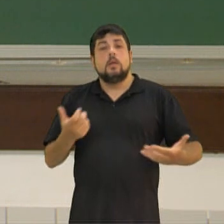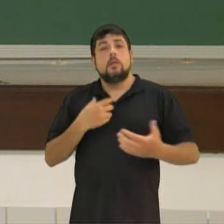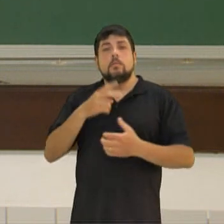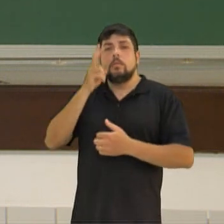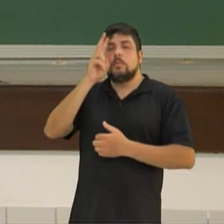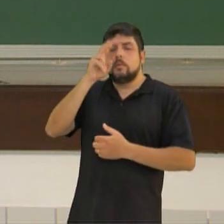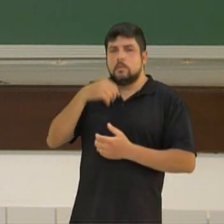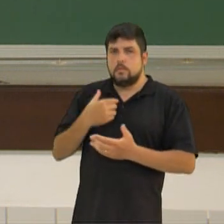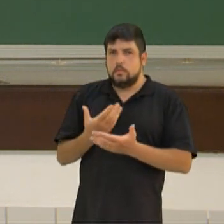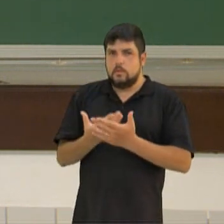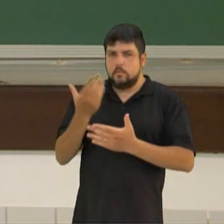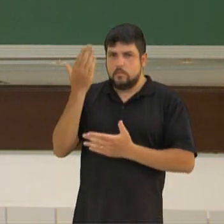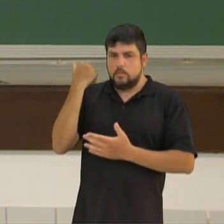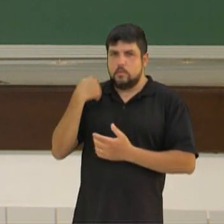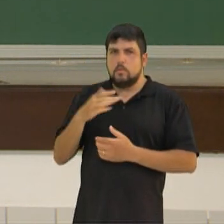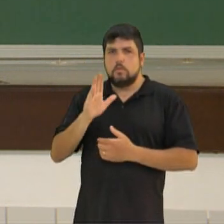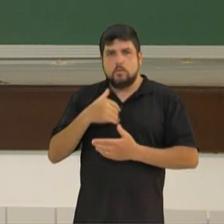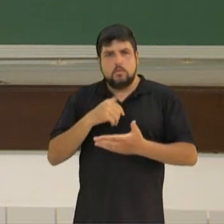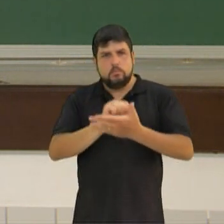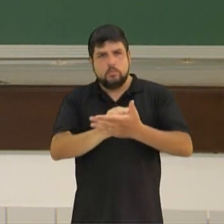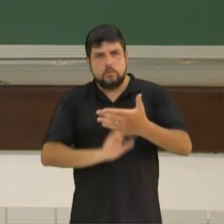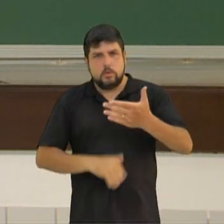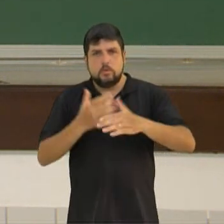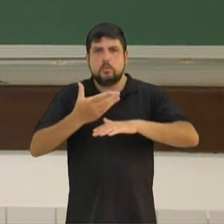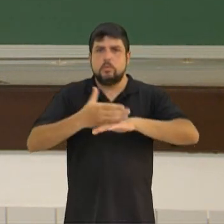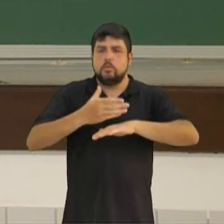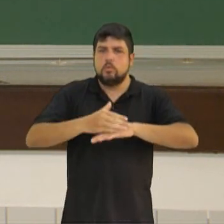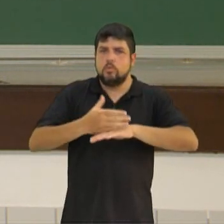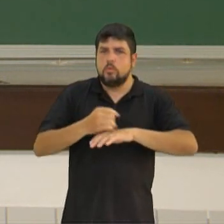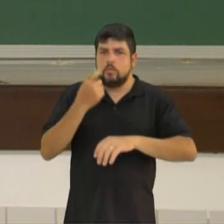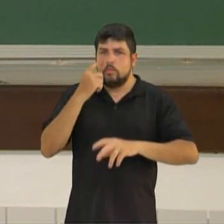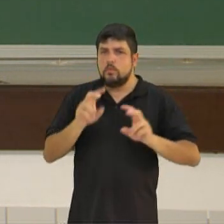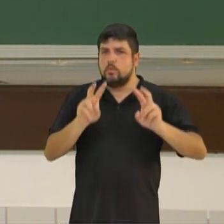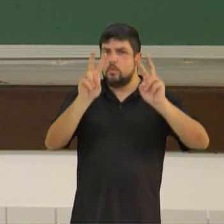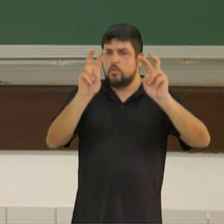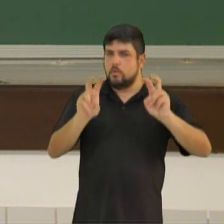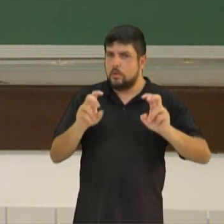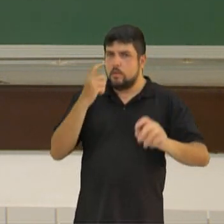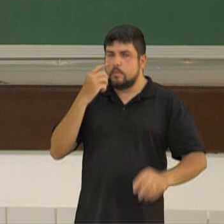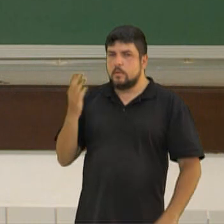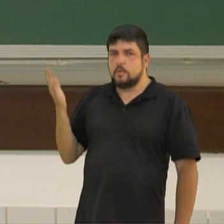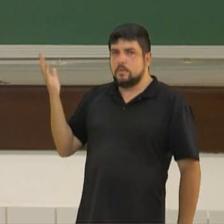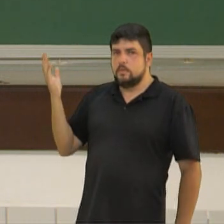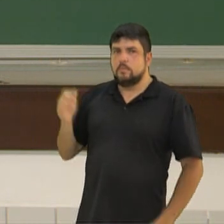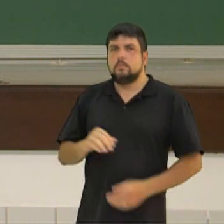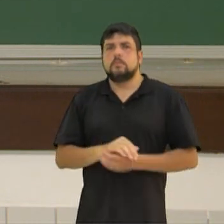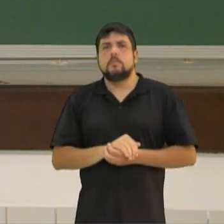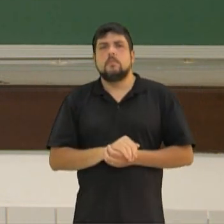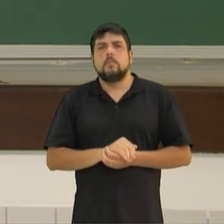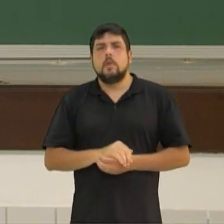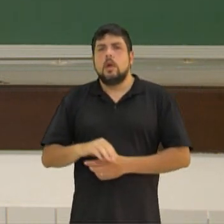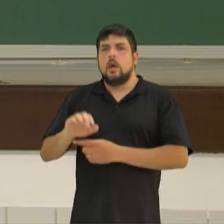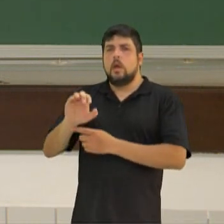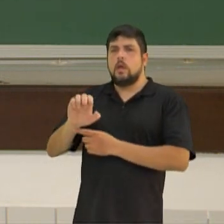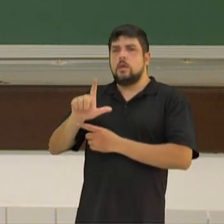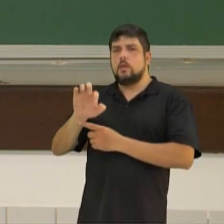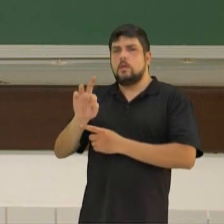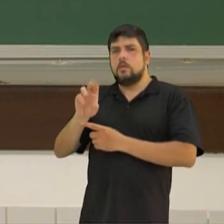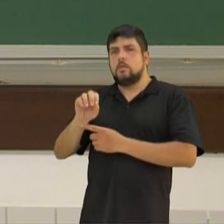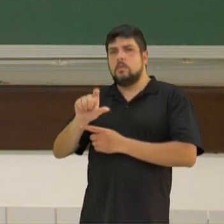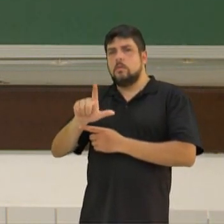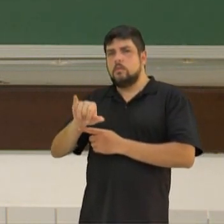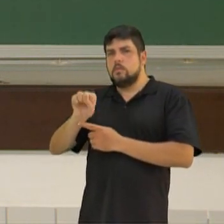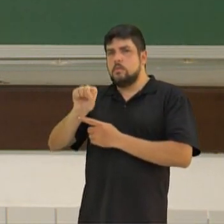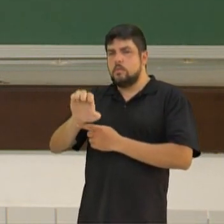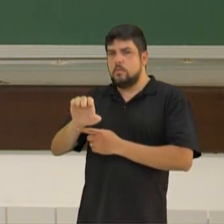aulas anteriores, nós fizemos exercícios sobre eletrólise em solução. Eletrólise em solução é quando a gente tem um eletrólito,